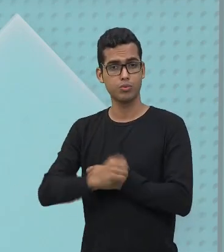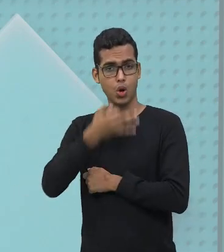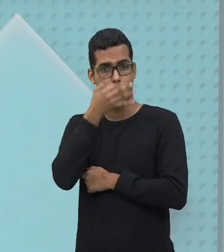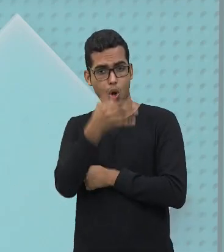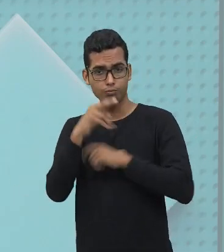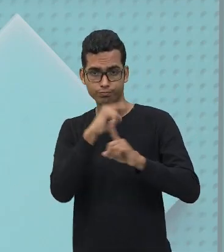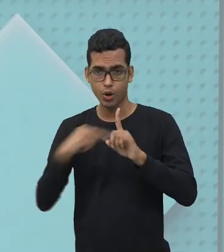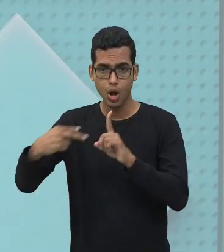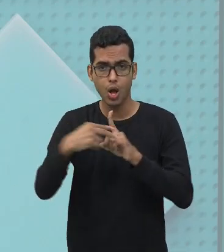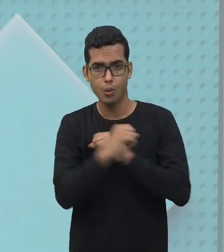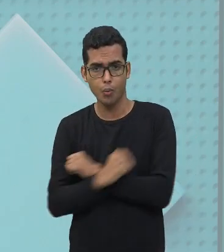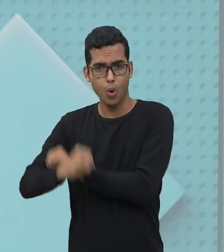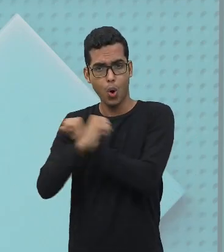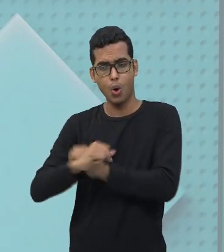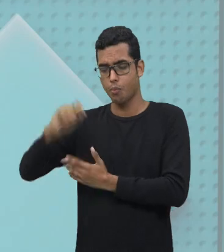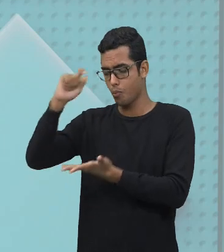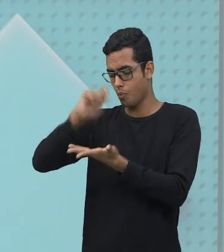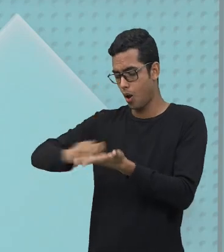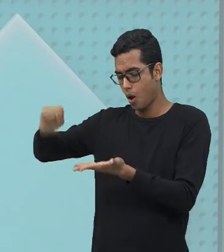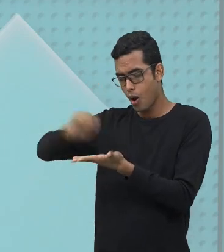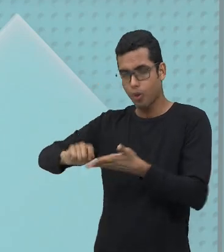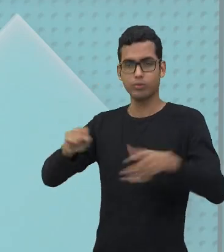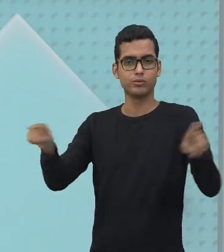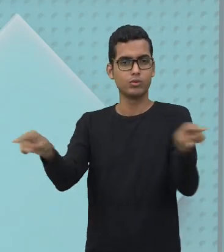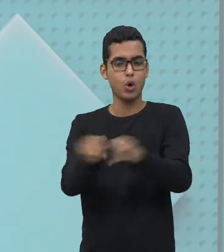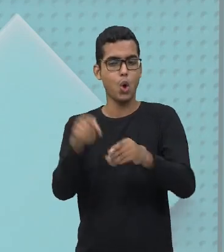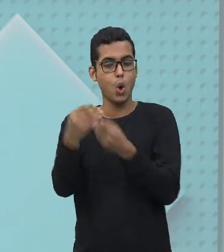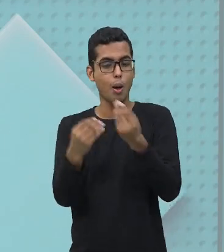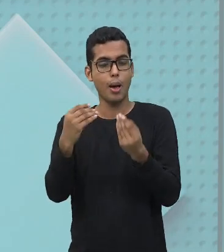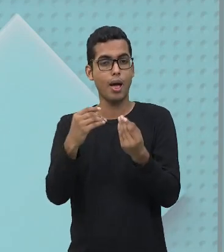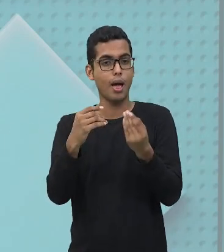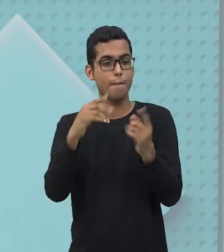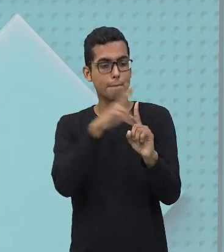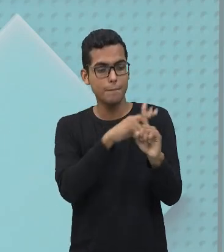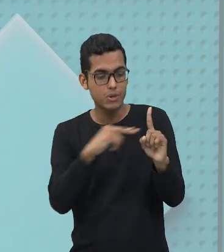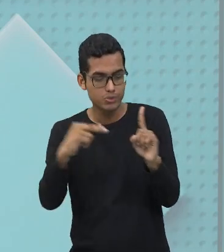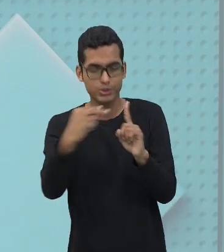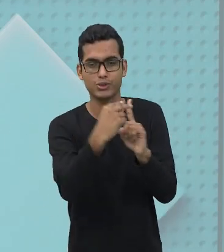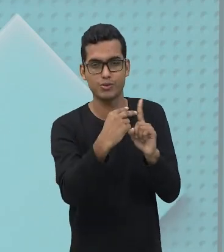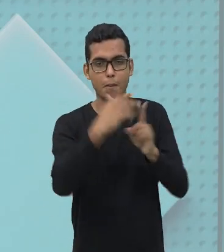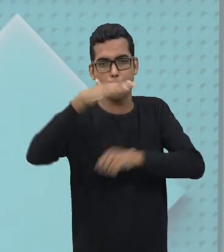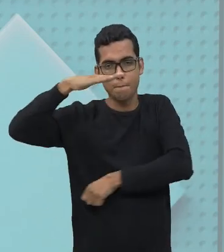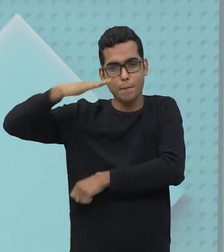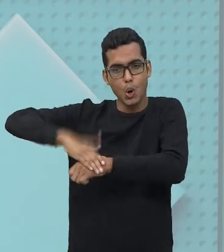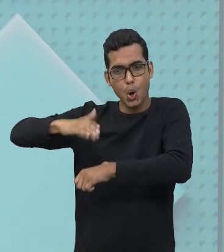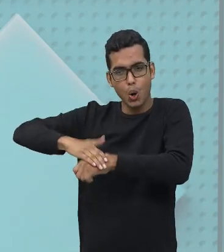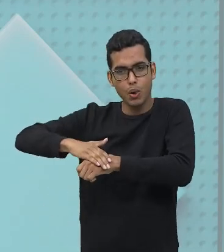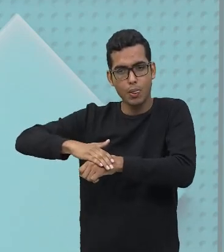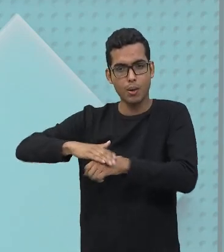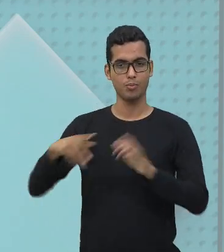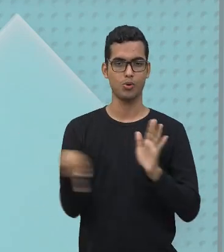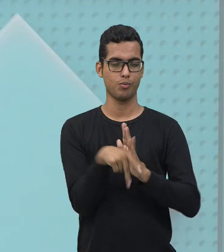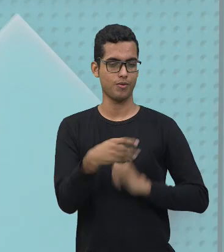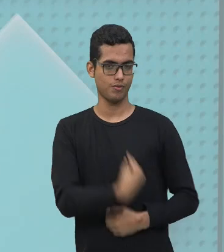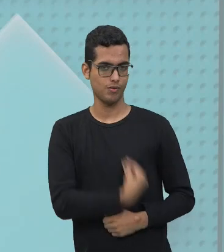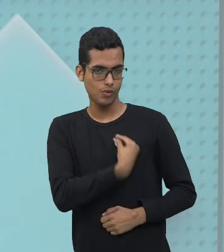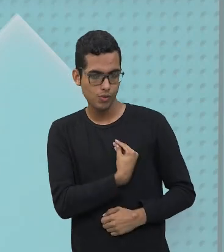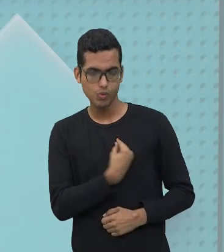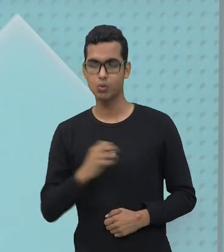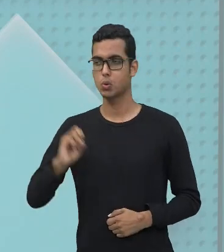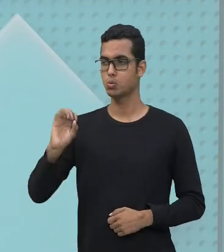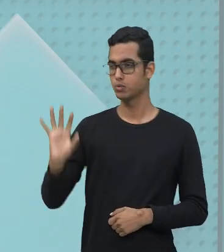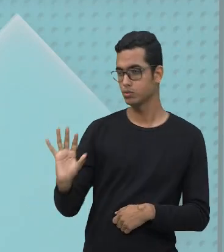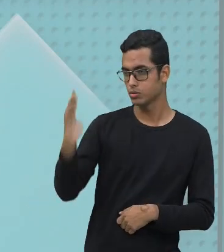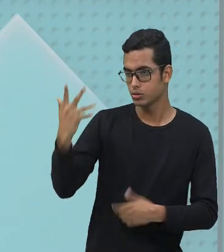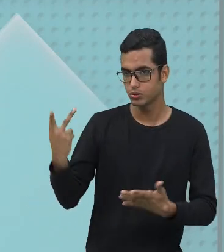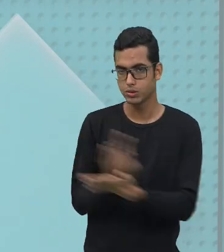seu ponto de vista, é a forma como ela vê a vida, é a forma como ela vê a situação em que